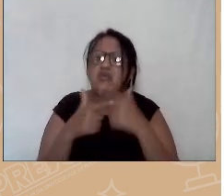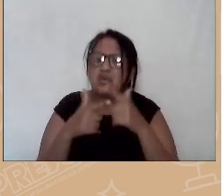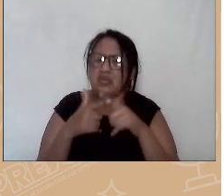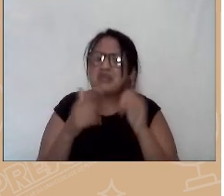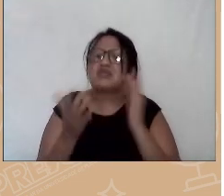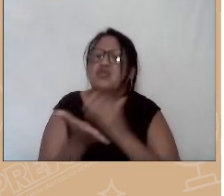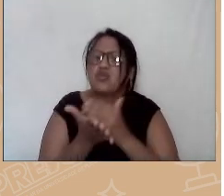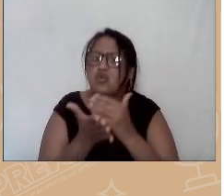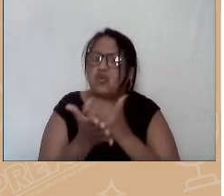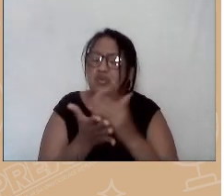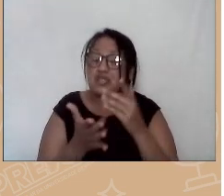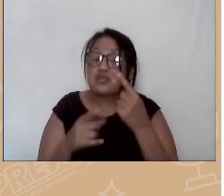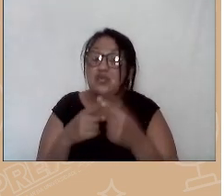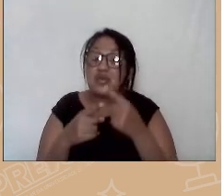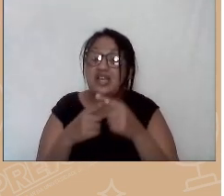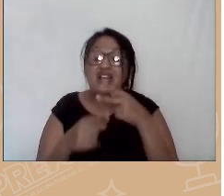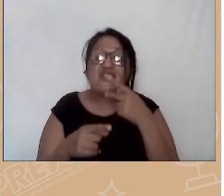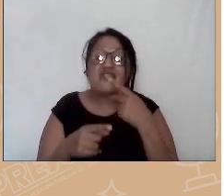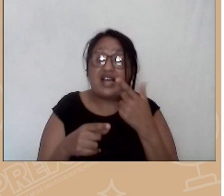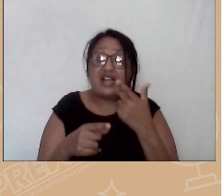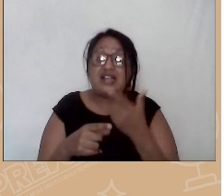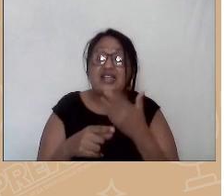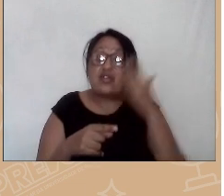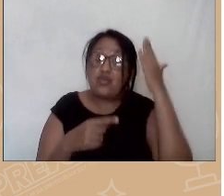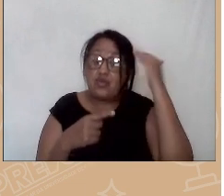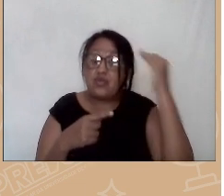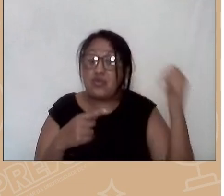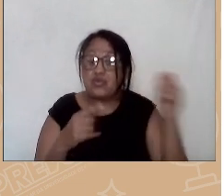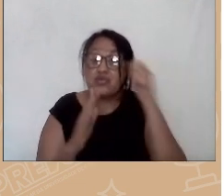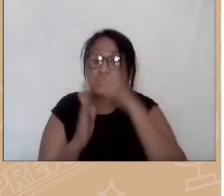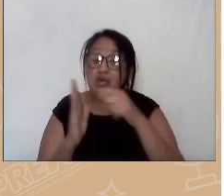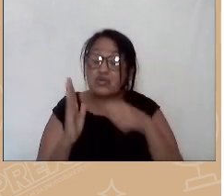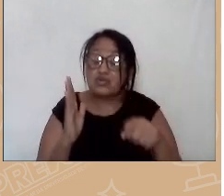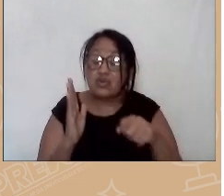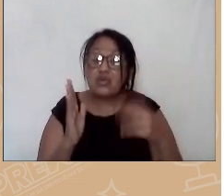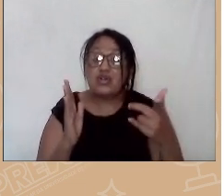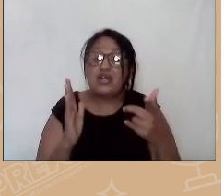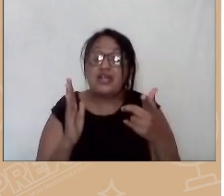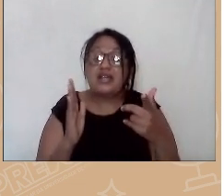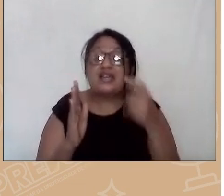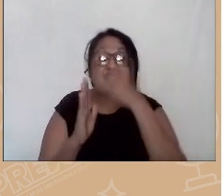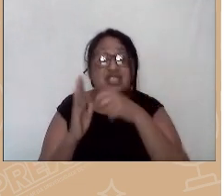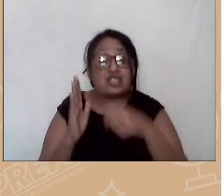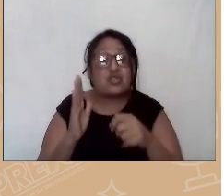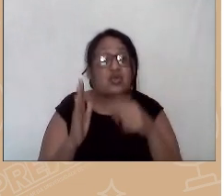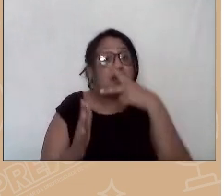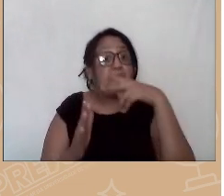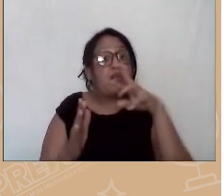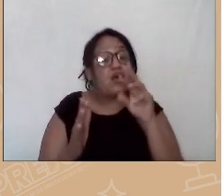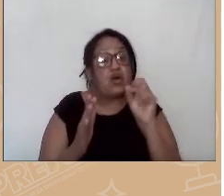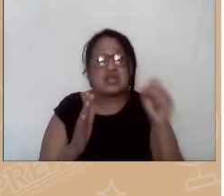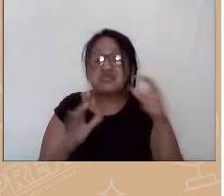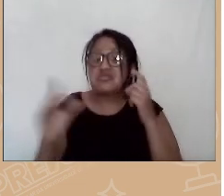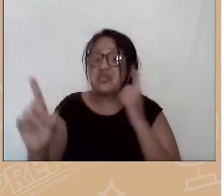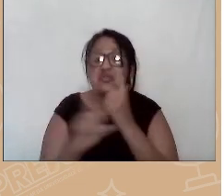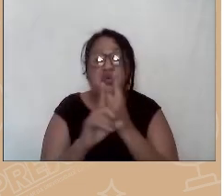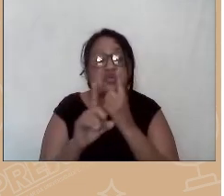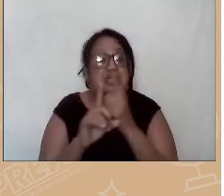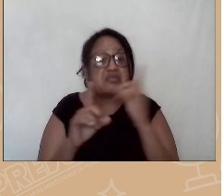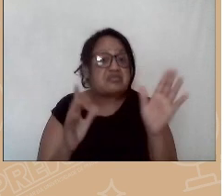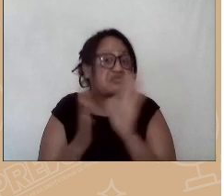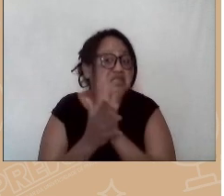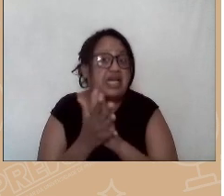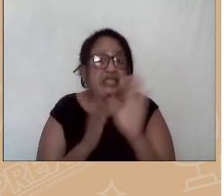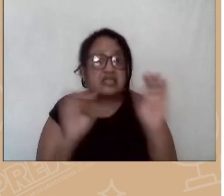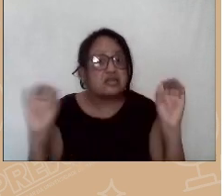escritor de prosa e que o texto acima é um exemplo disso essa informação é incorreta nós não encontramos isso nem na obra do Gregório nem